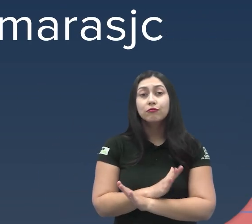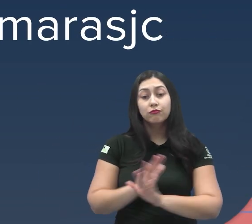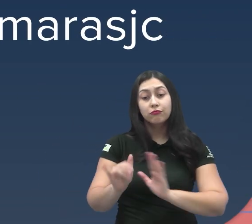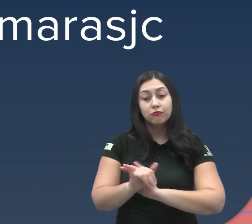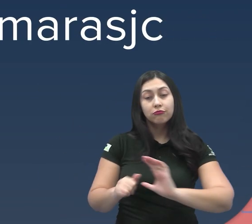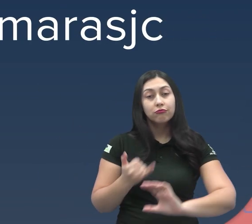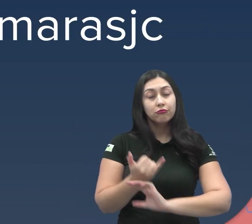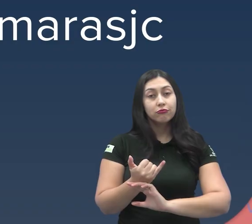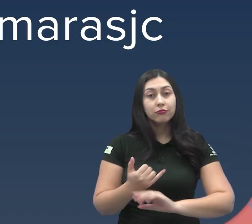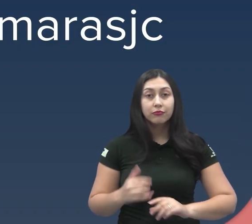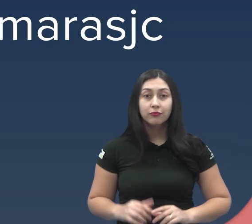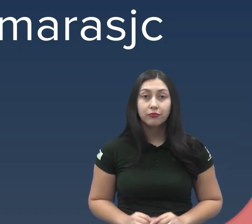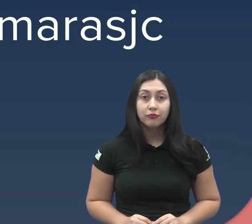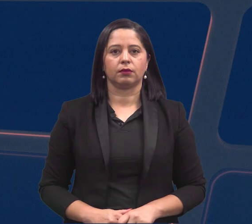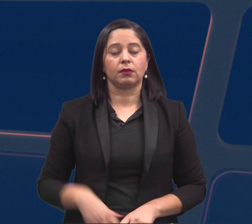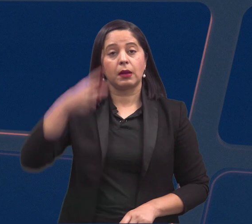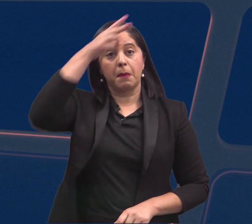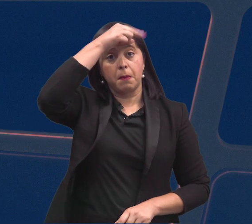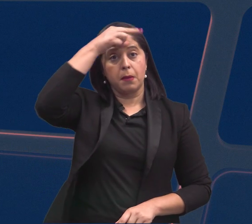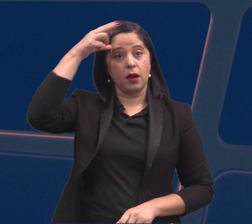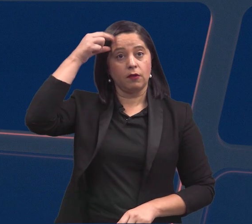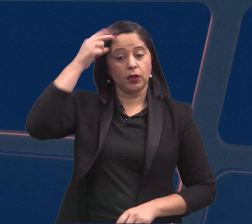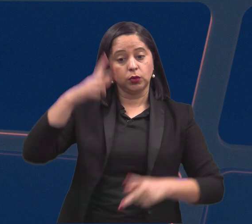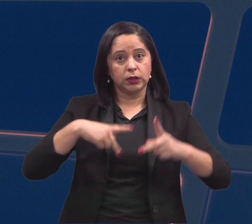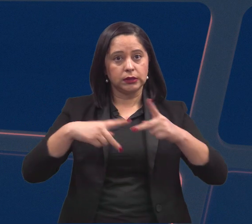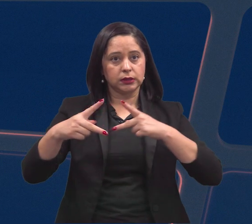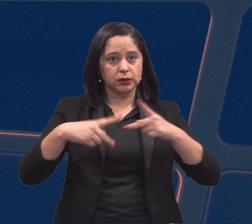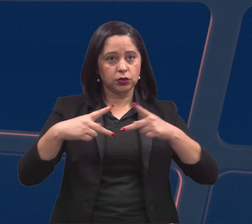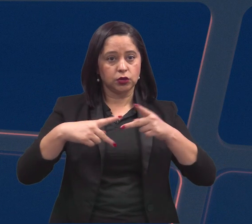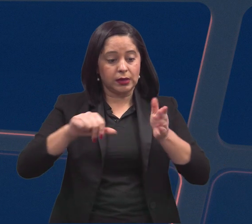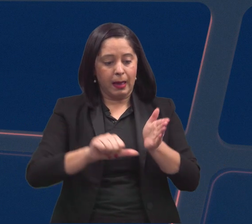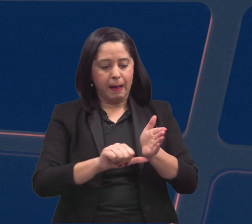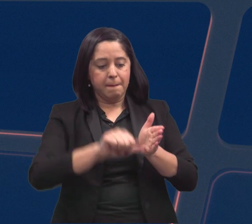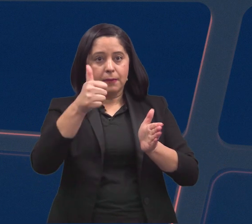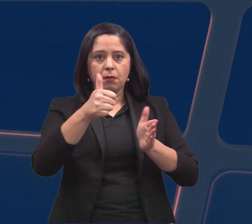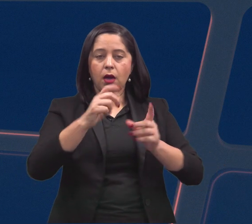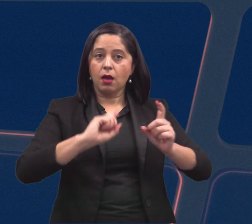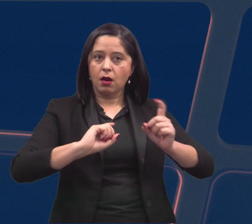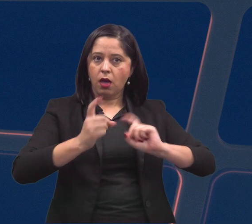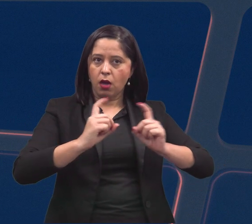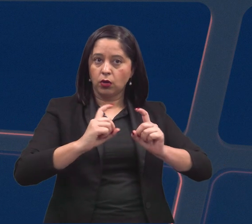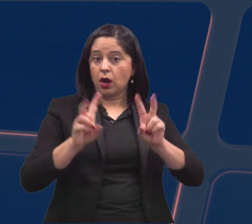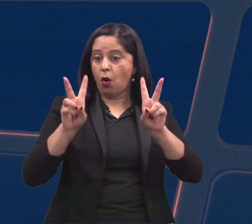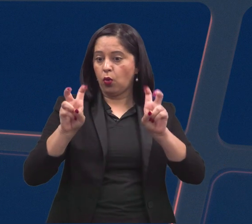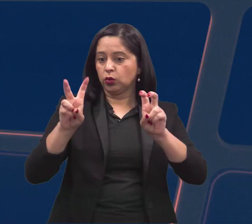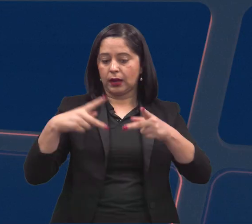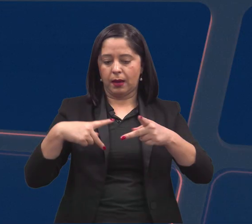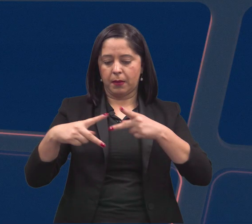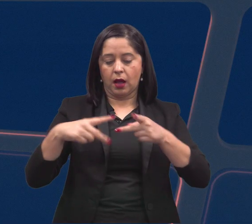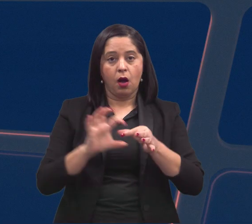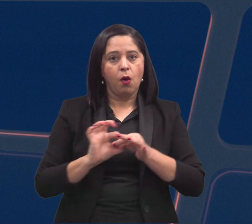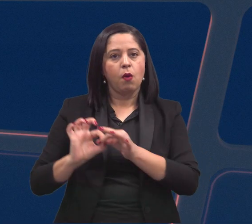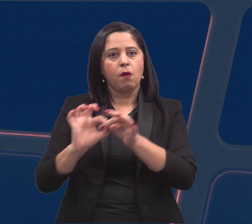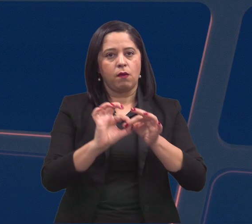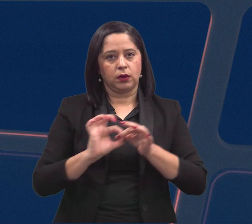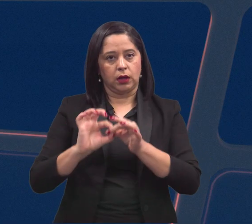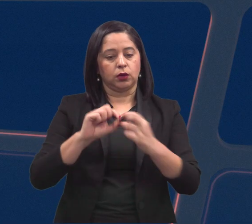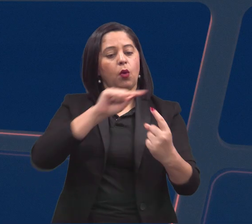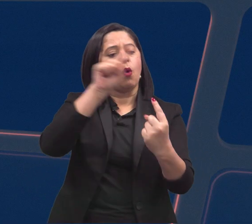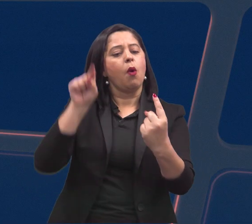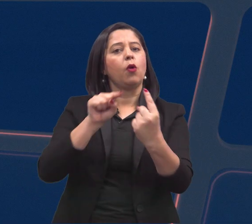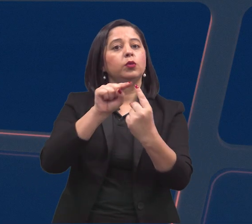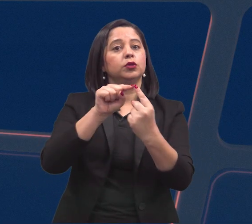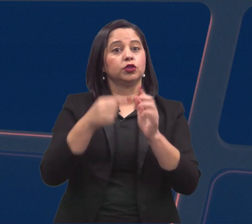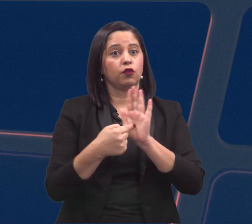na íntegra no nosso canal no YouTube. A Prefeitura de São José realizou a primeira reunião de 2026 do São José